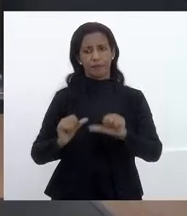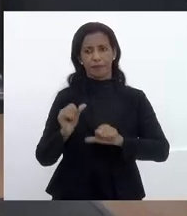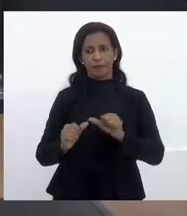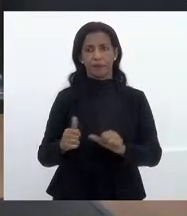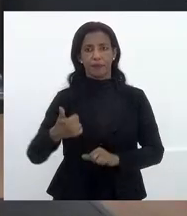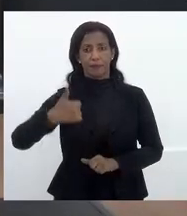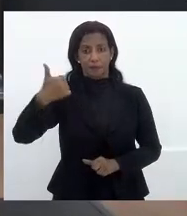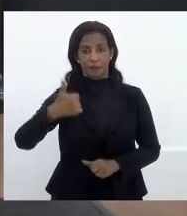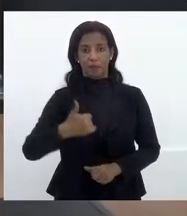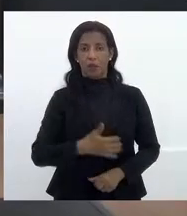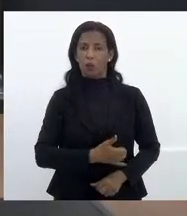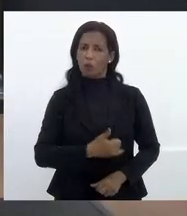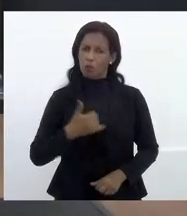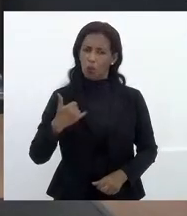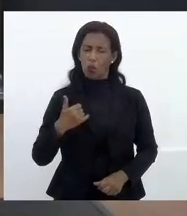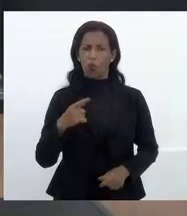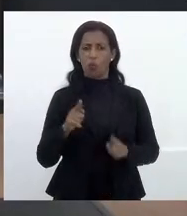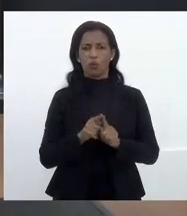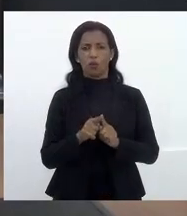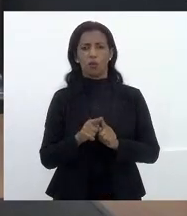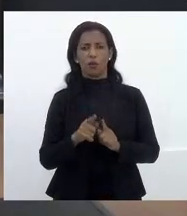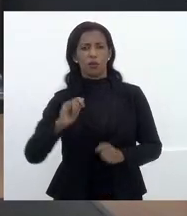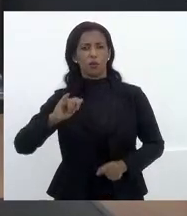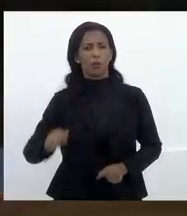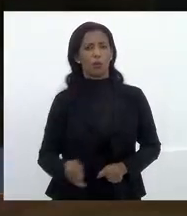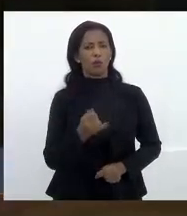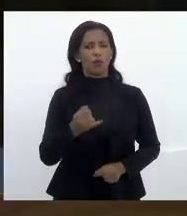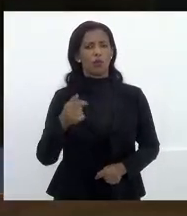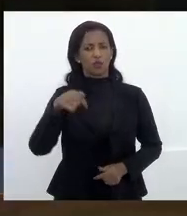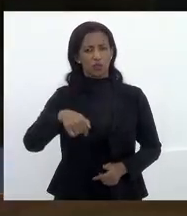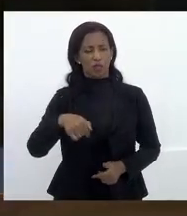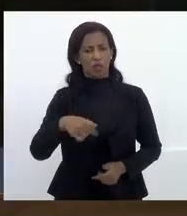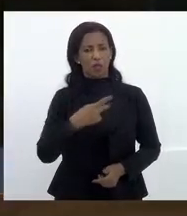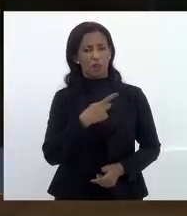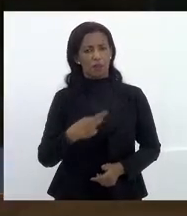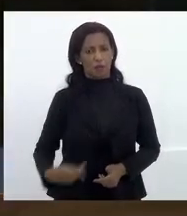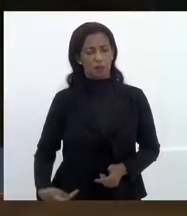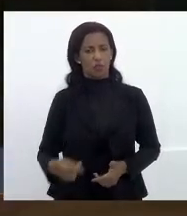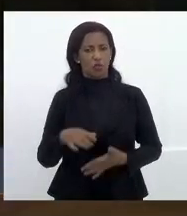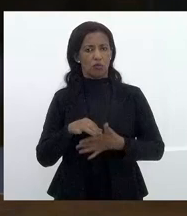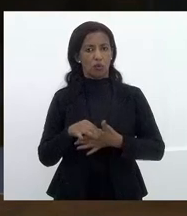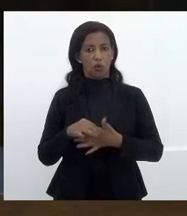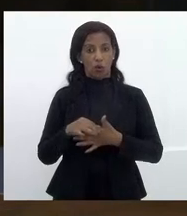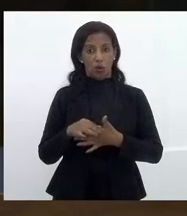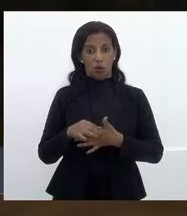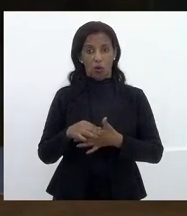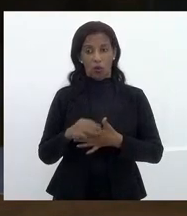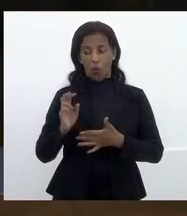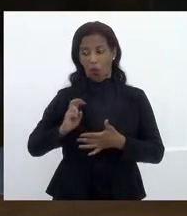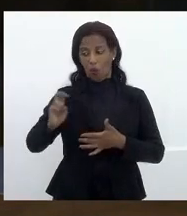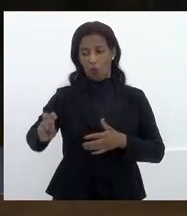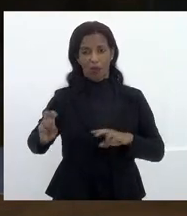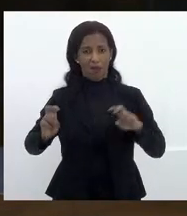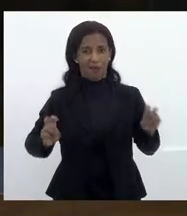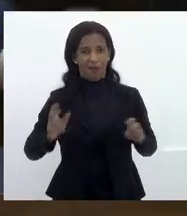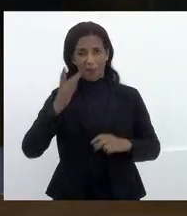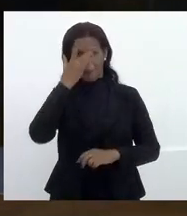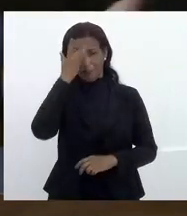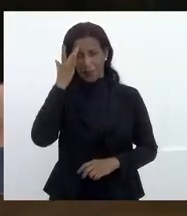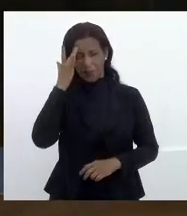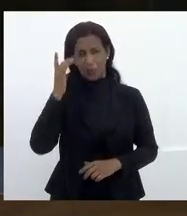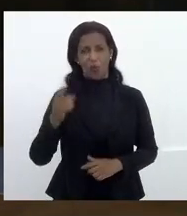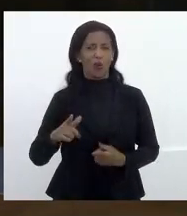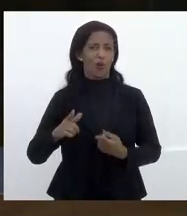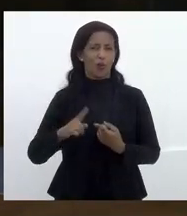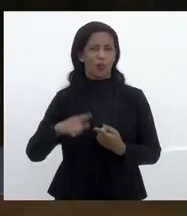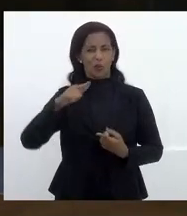primeiro lugar me orgulho muito de ter oportunidade Histórica de estar presidindo a sessão como és ao lado de figuras históricas da nossa